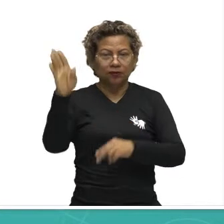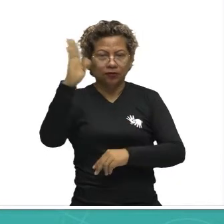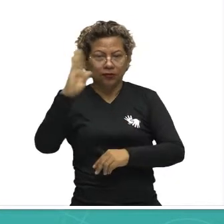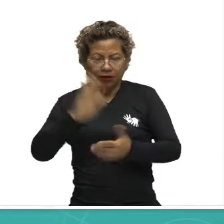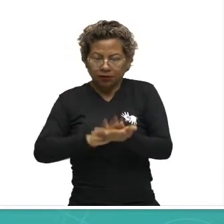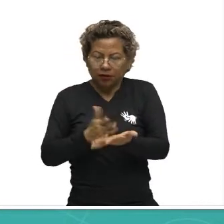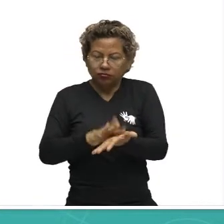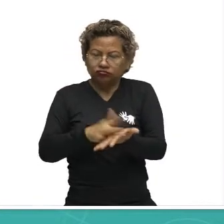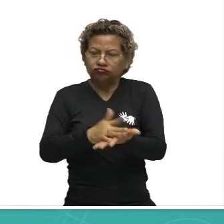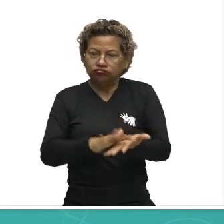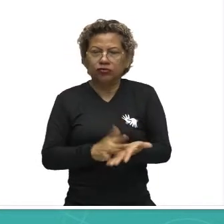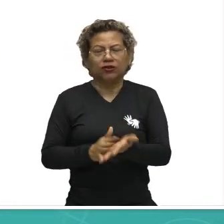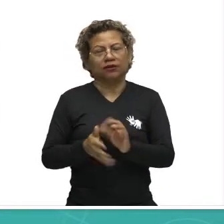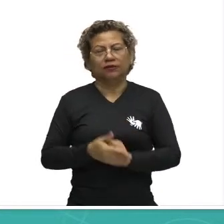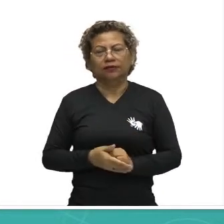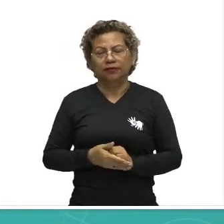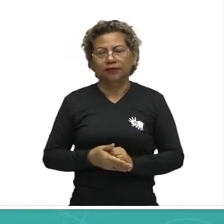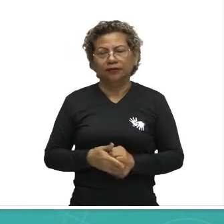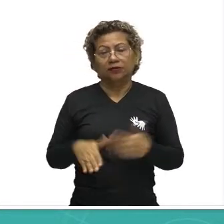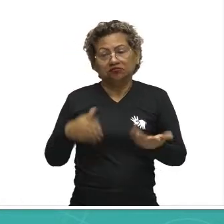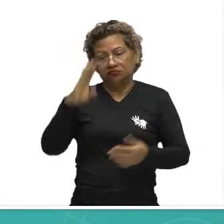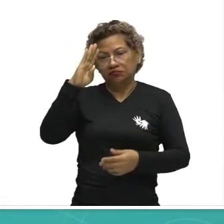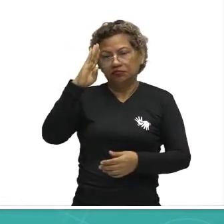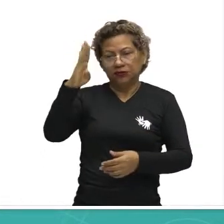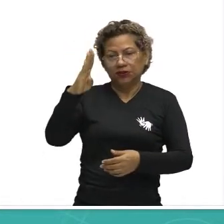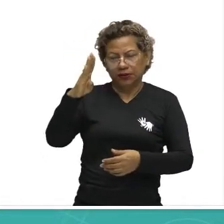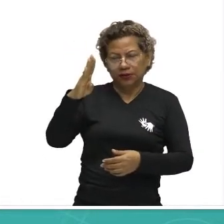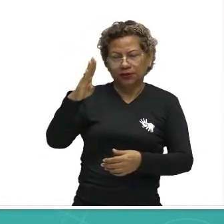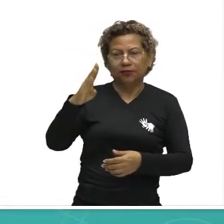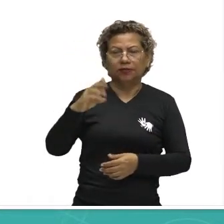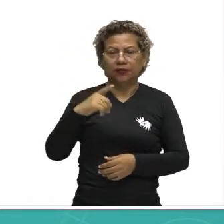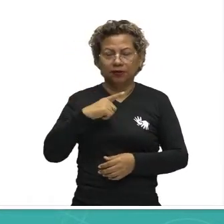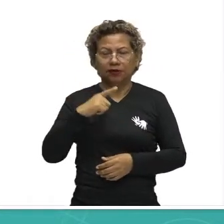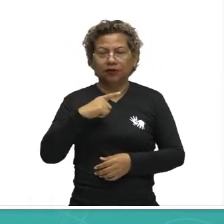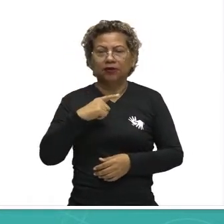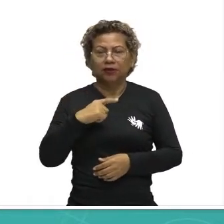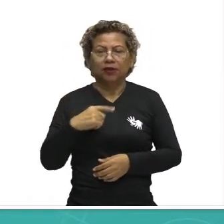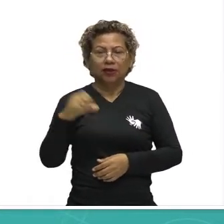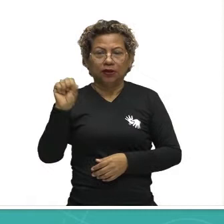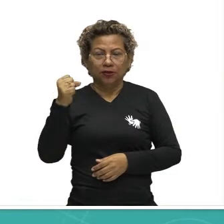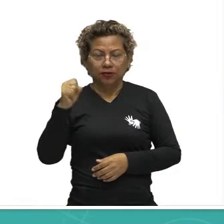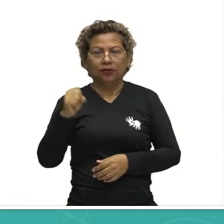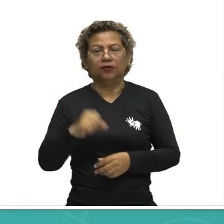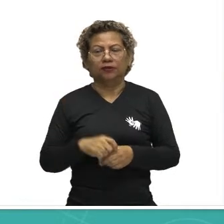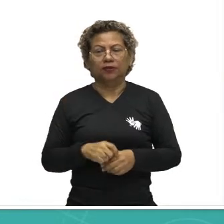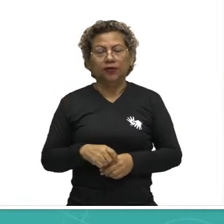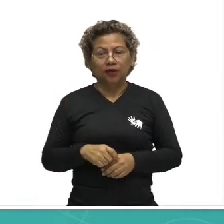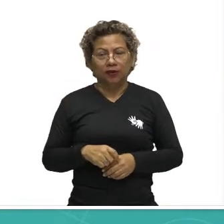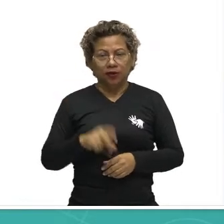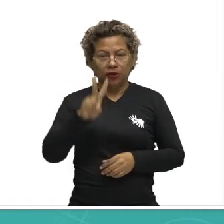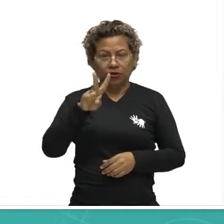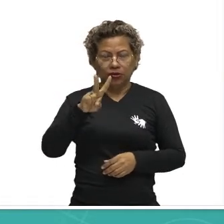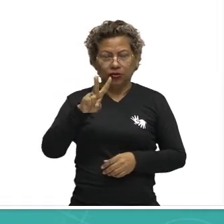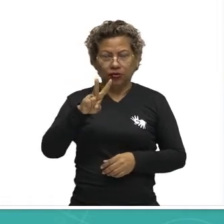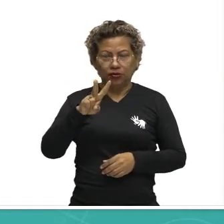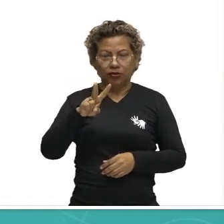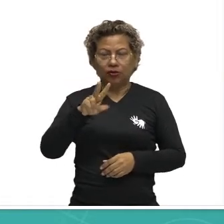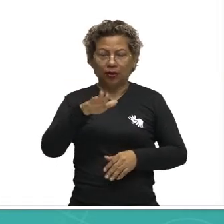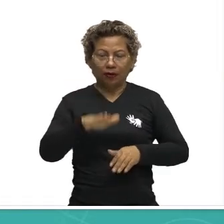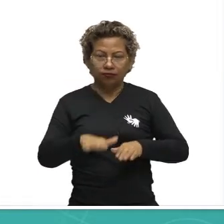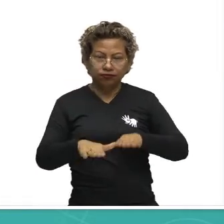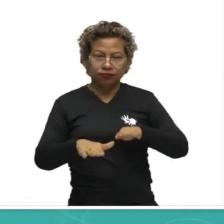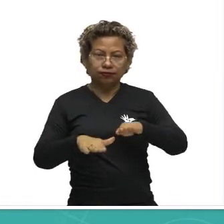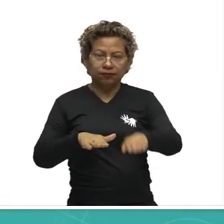Os passos principais podem ser dados em oito tempos. Dois passos muito importantes no tango